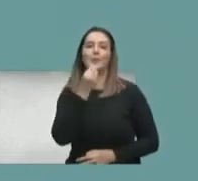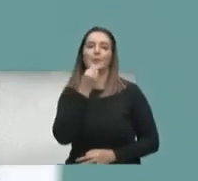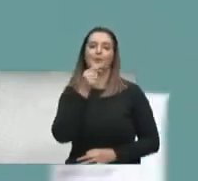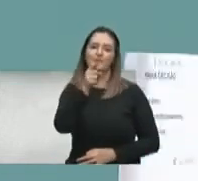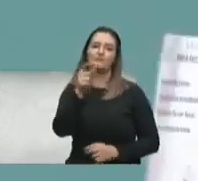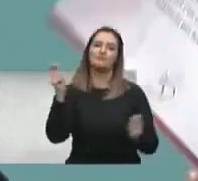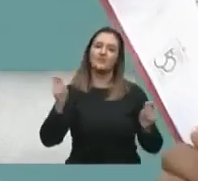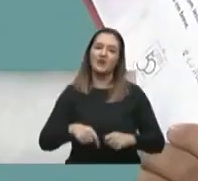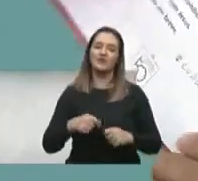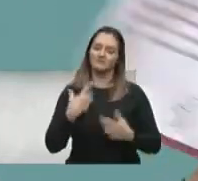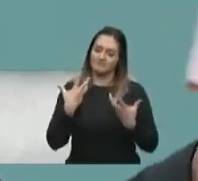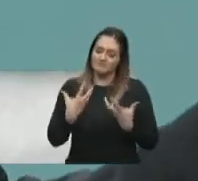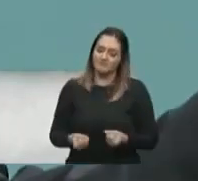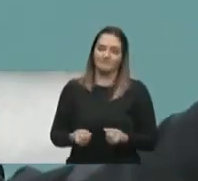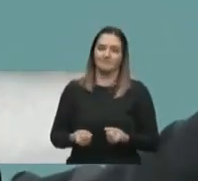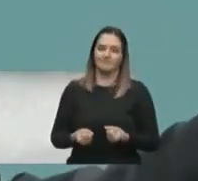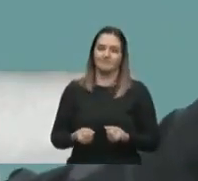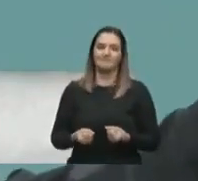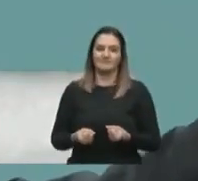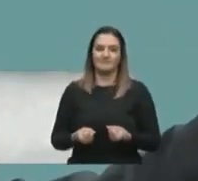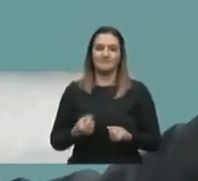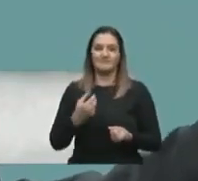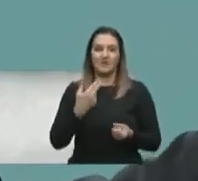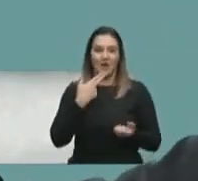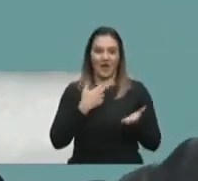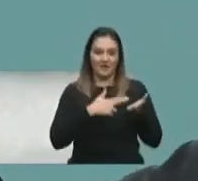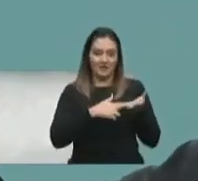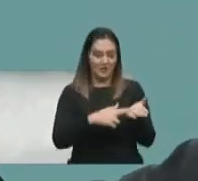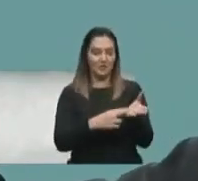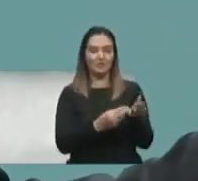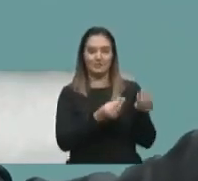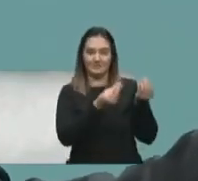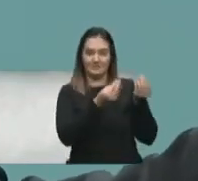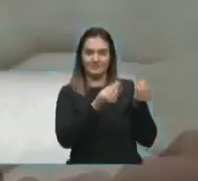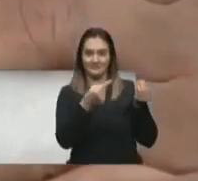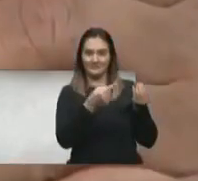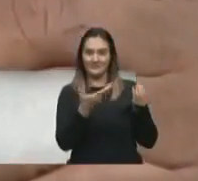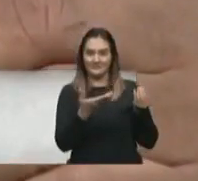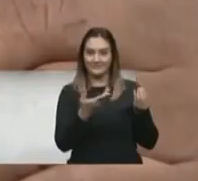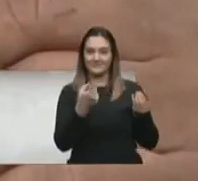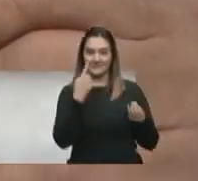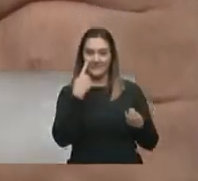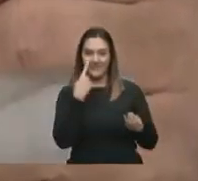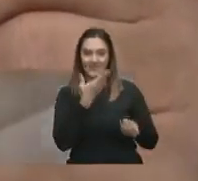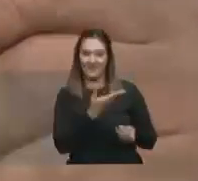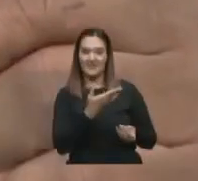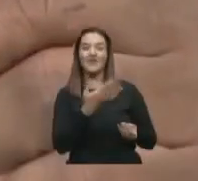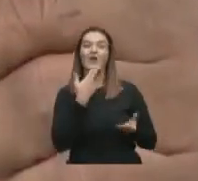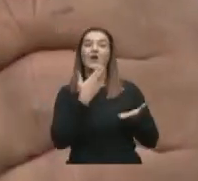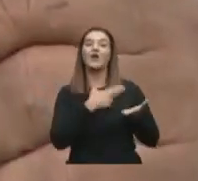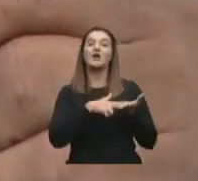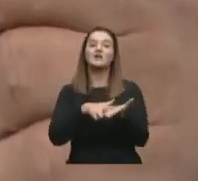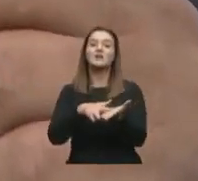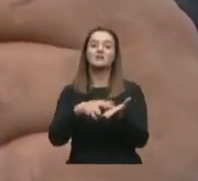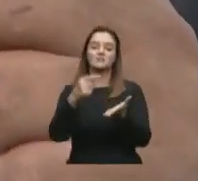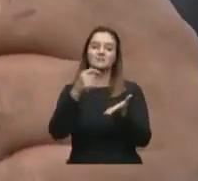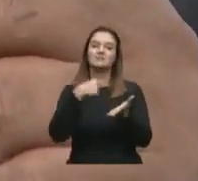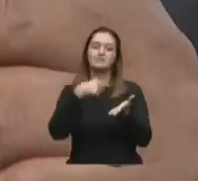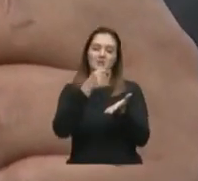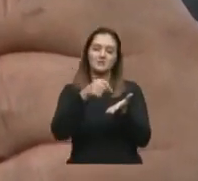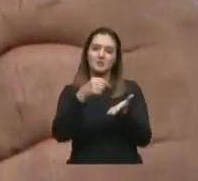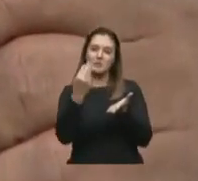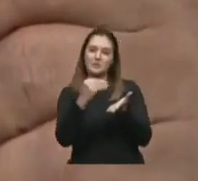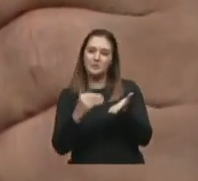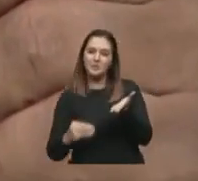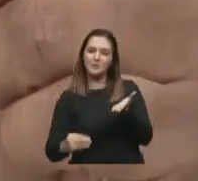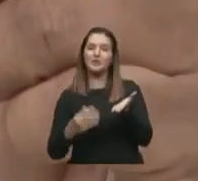você fazer uma decisão. Esse cartão que está aqui na minha mão é um cartão de decisão. E alguém vai